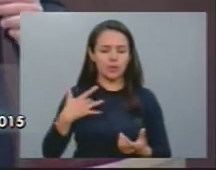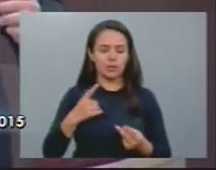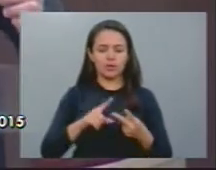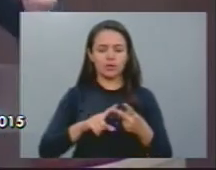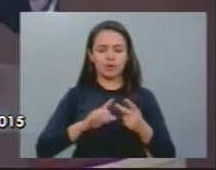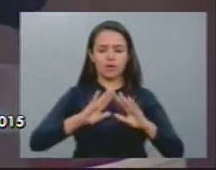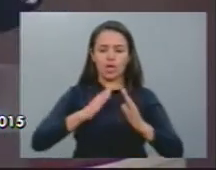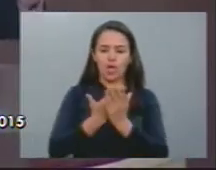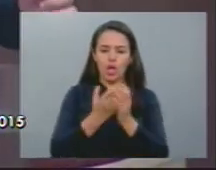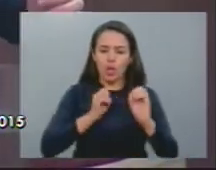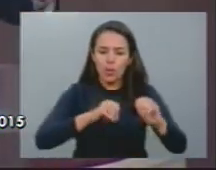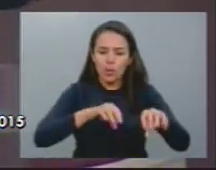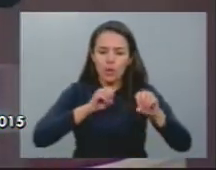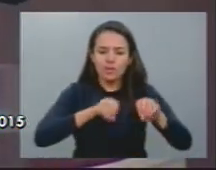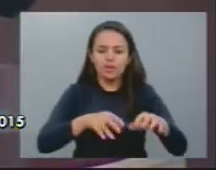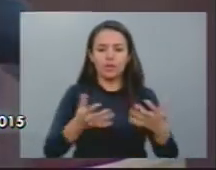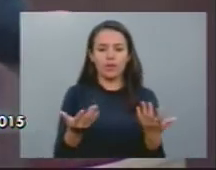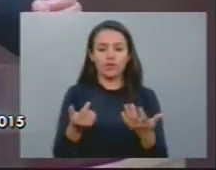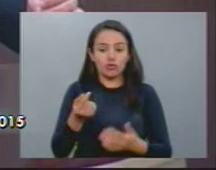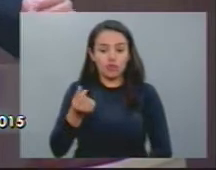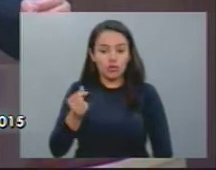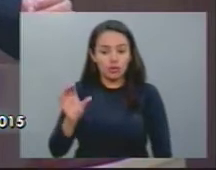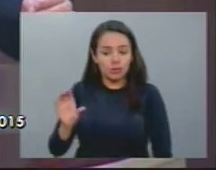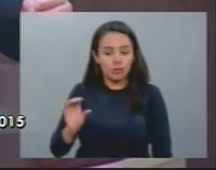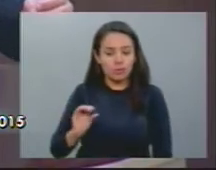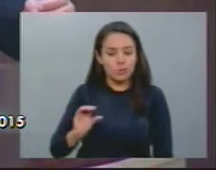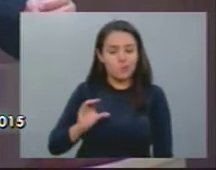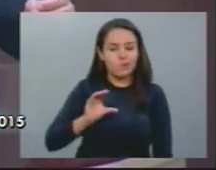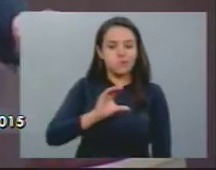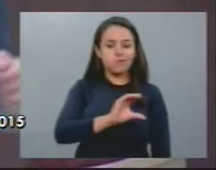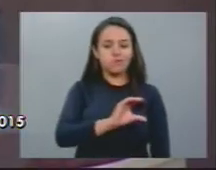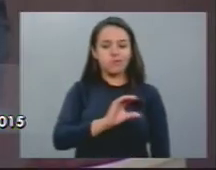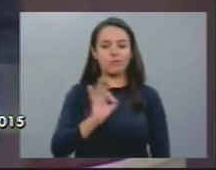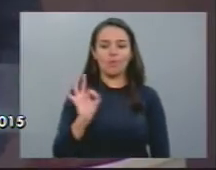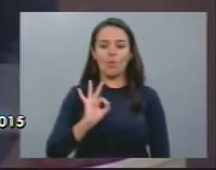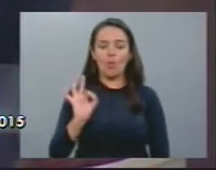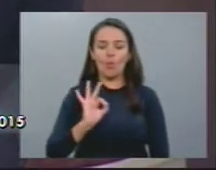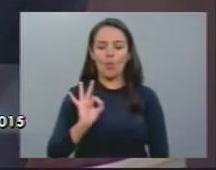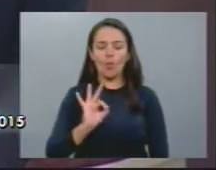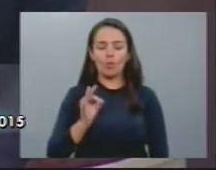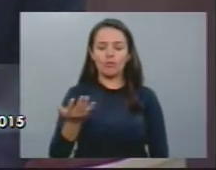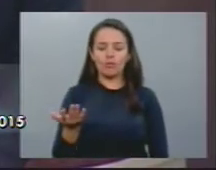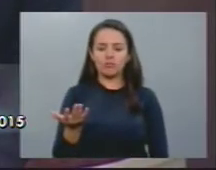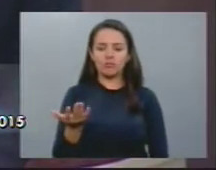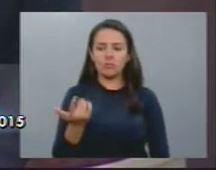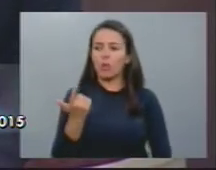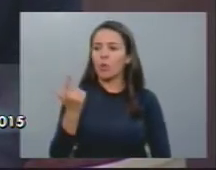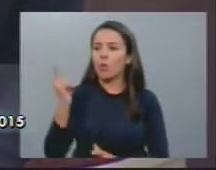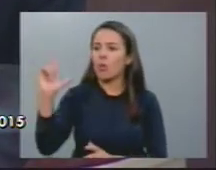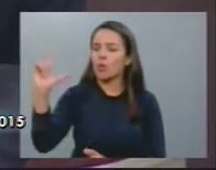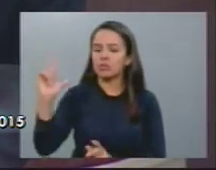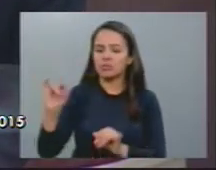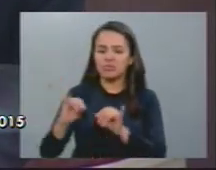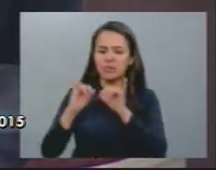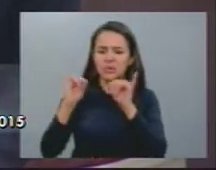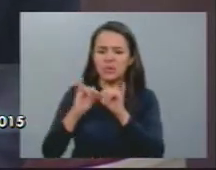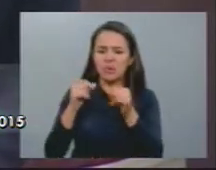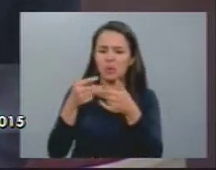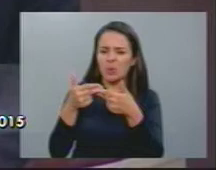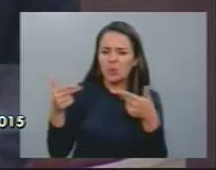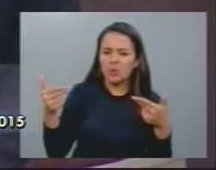foram contempladas à medida de suas necessidades e que outras se mantêm